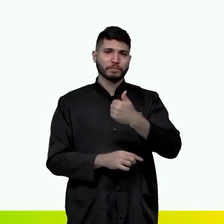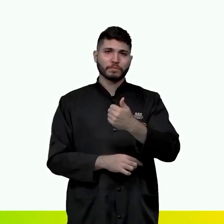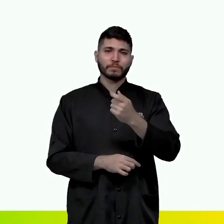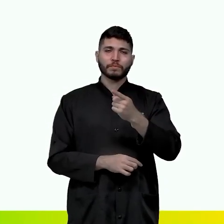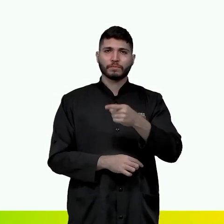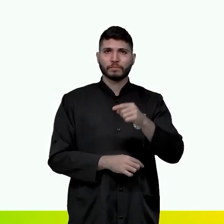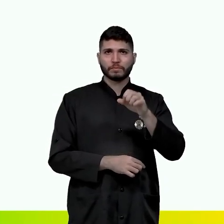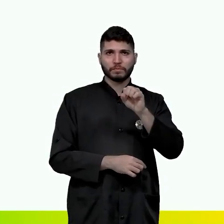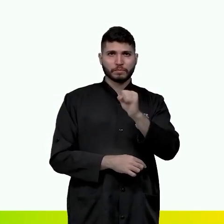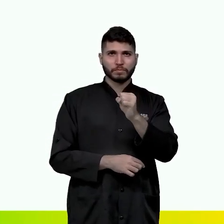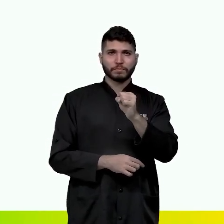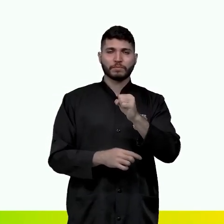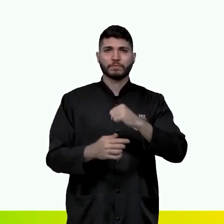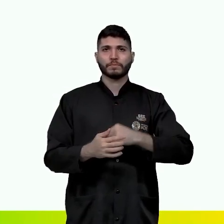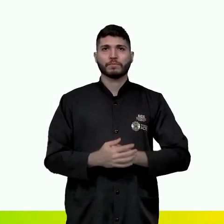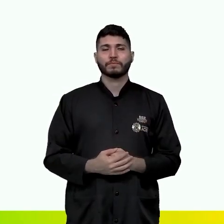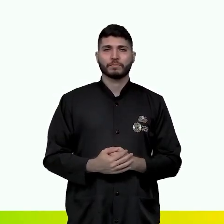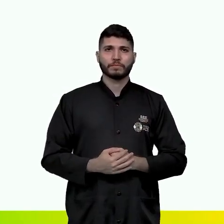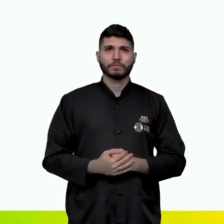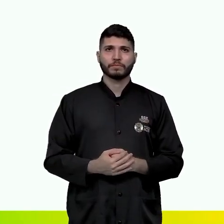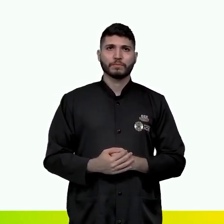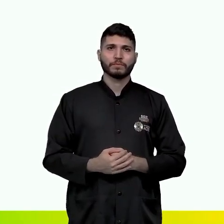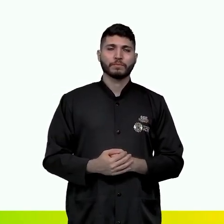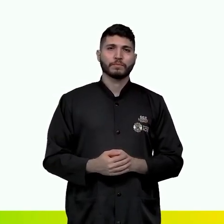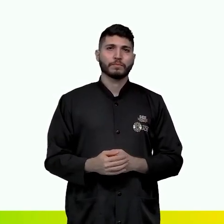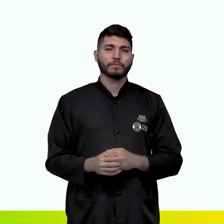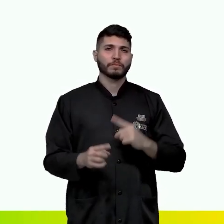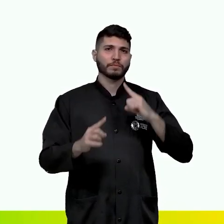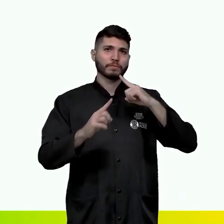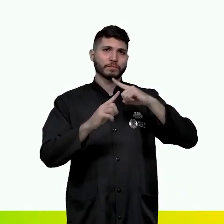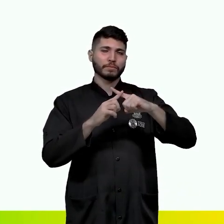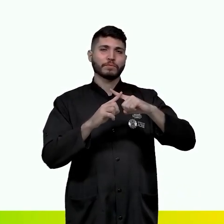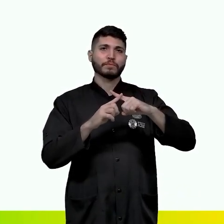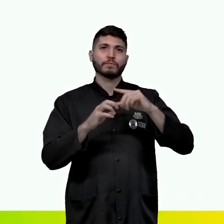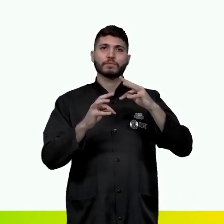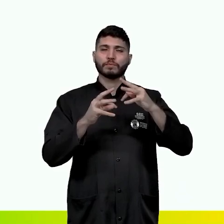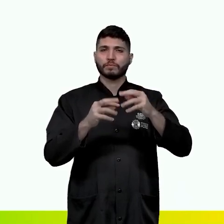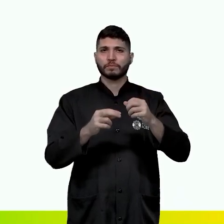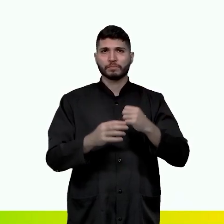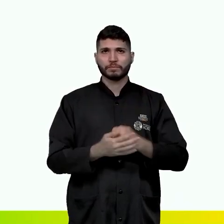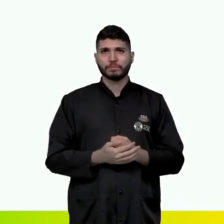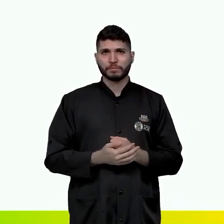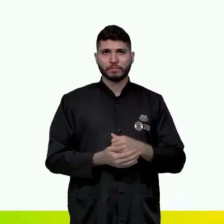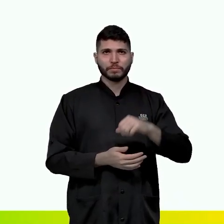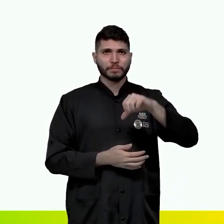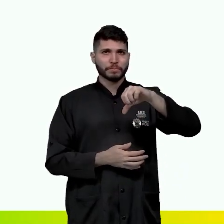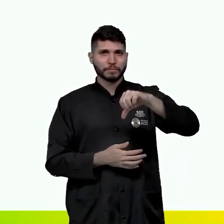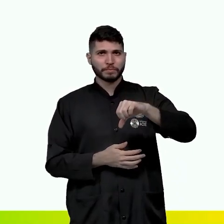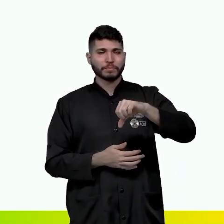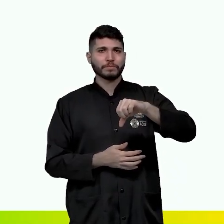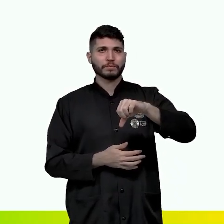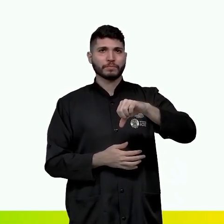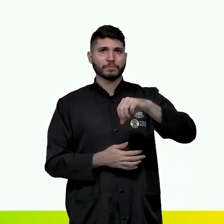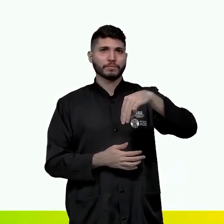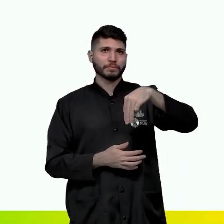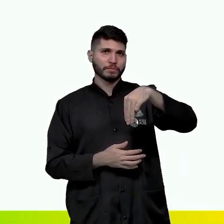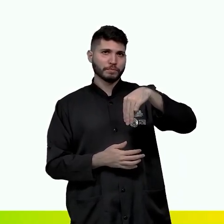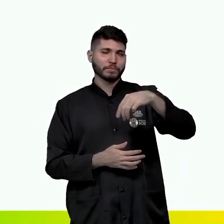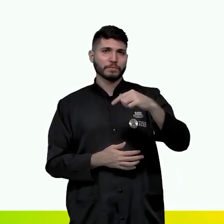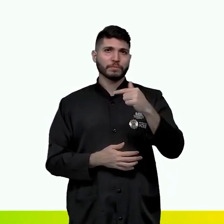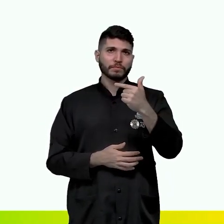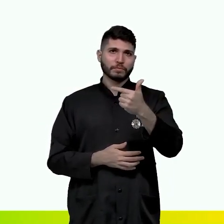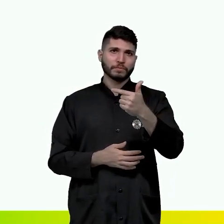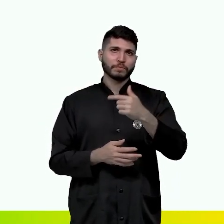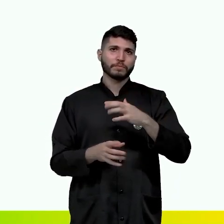1,8. Quando você multiplicar isso tudo, você vai obter 9 metros ao quadrado. Agora você